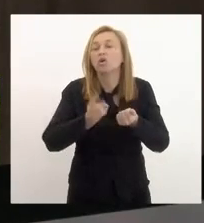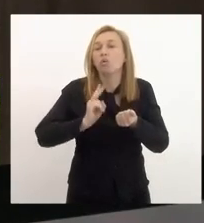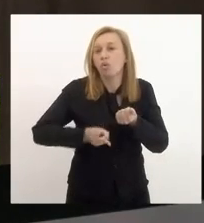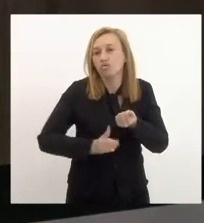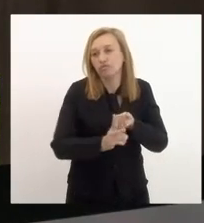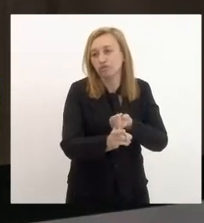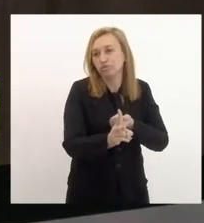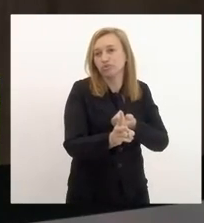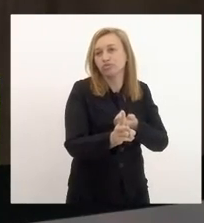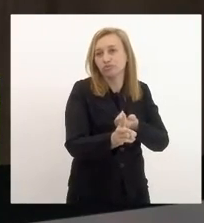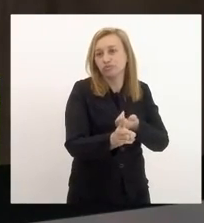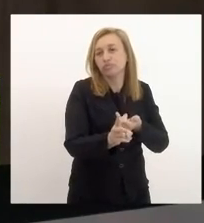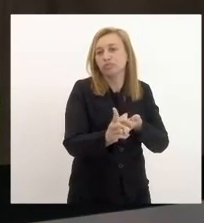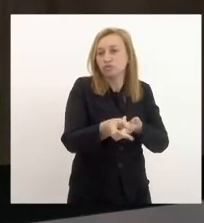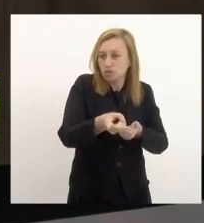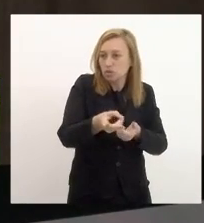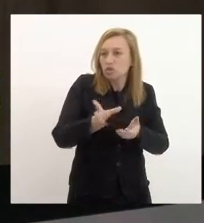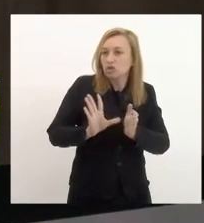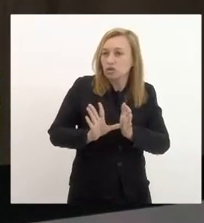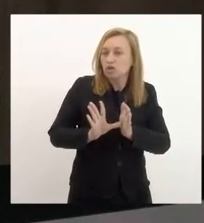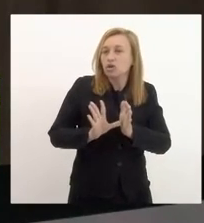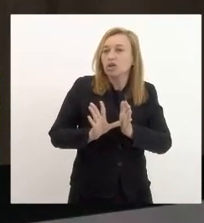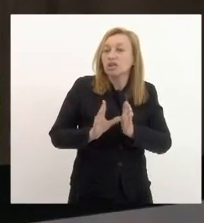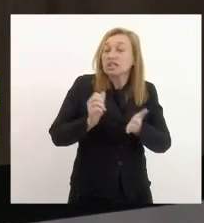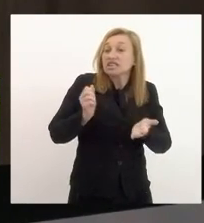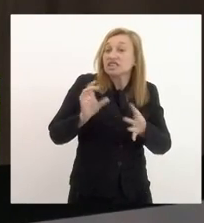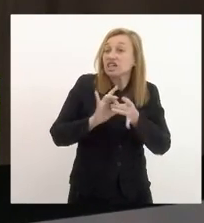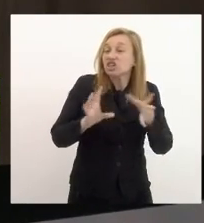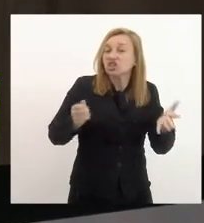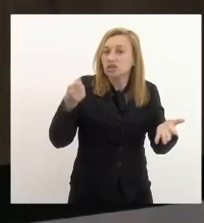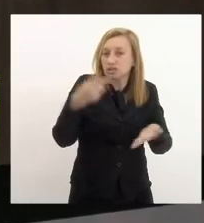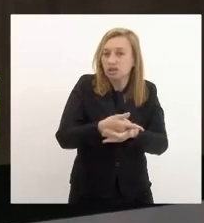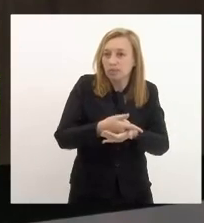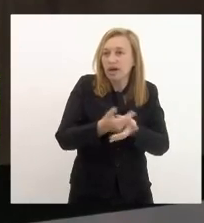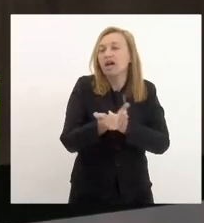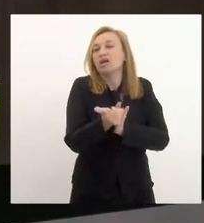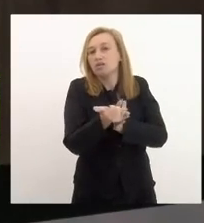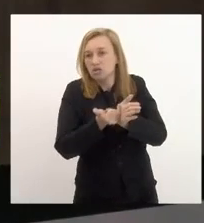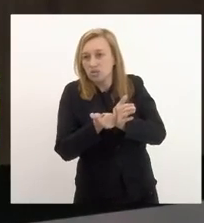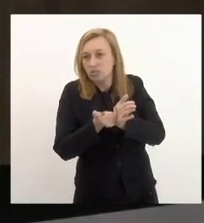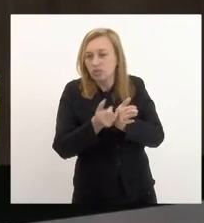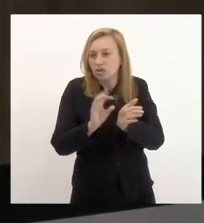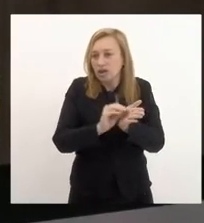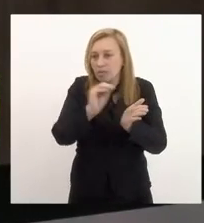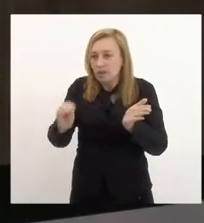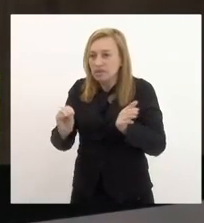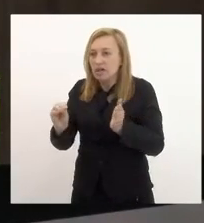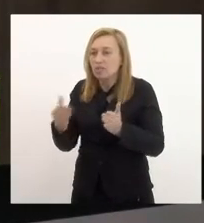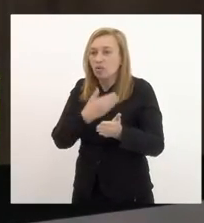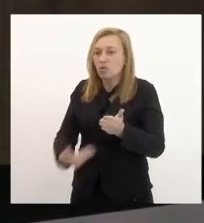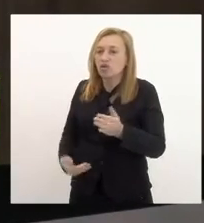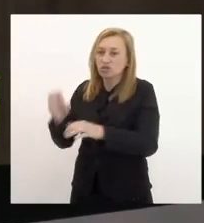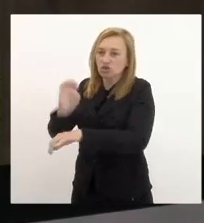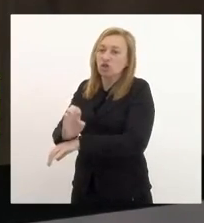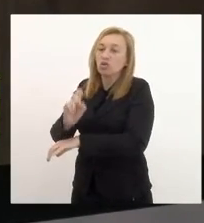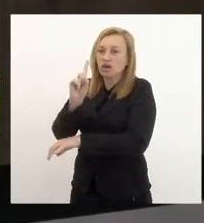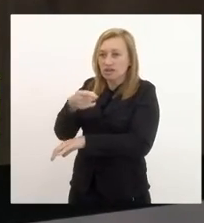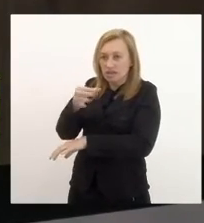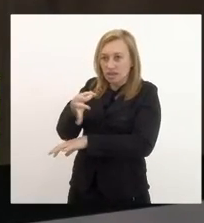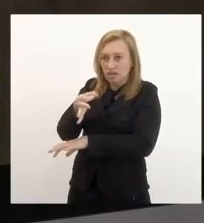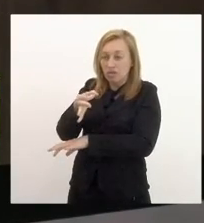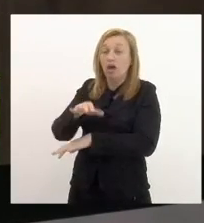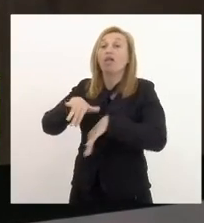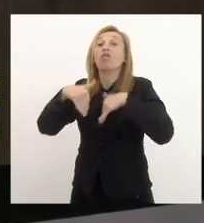continuo lesando os cofres públicos deixando de pagar os tributos missão de repassar para o governo do estado aquilo que é